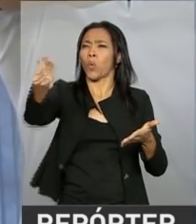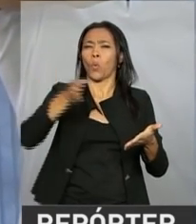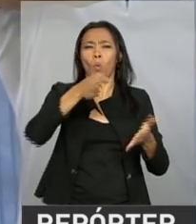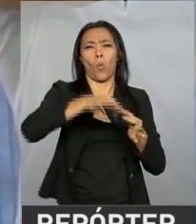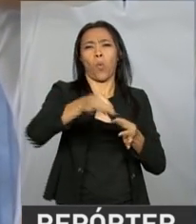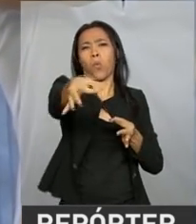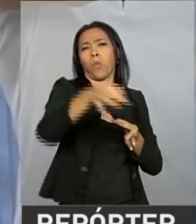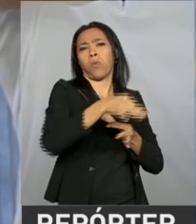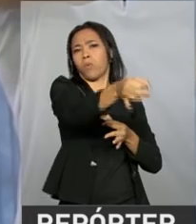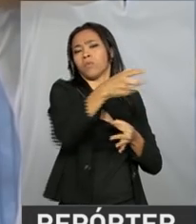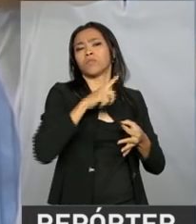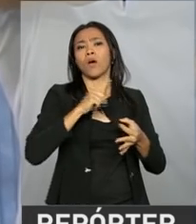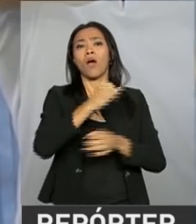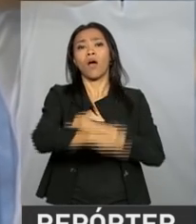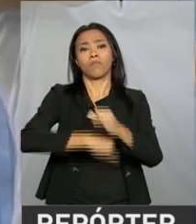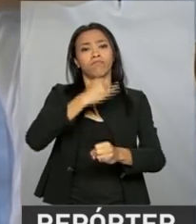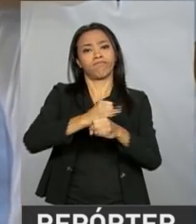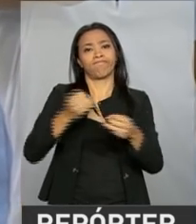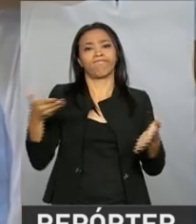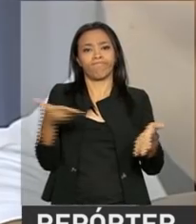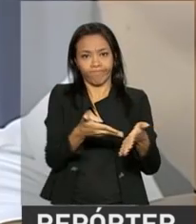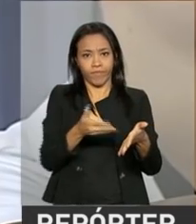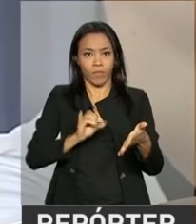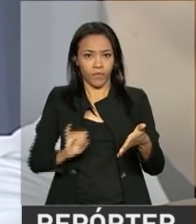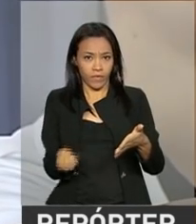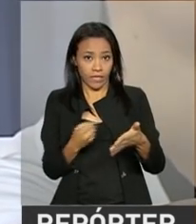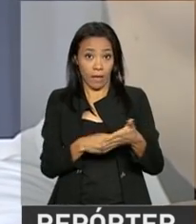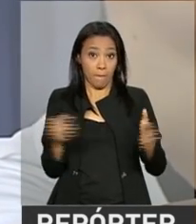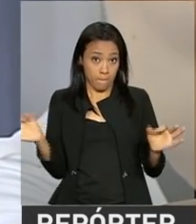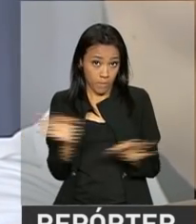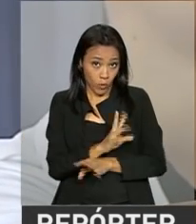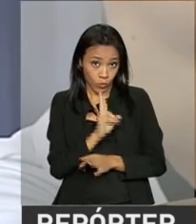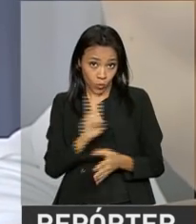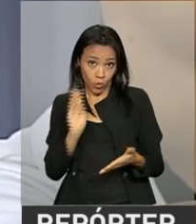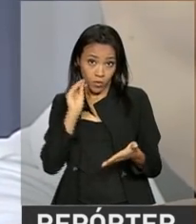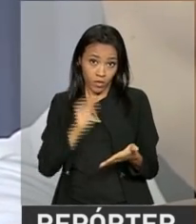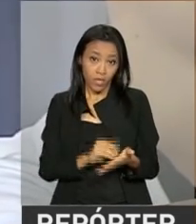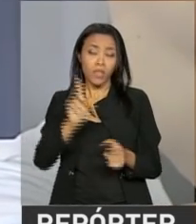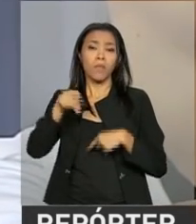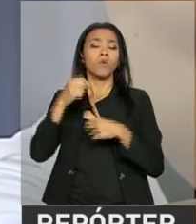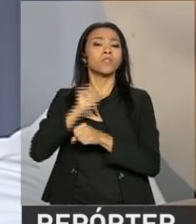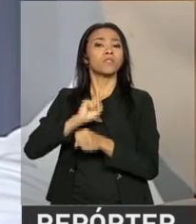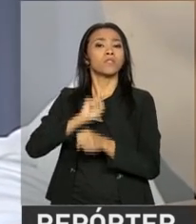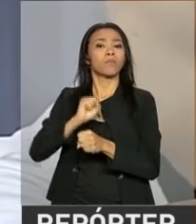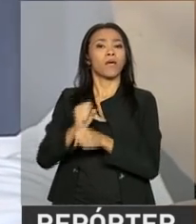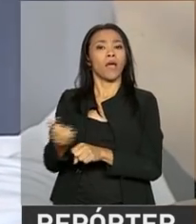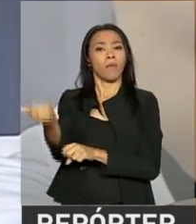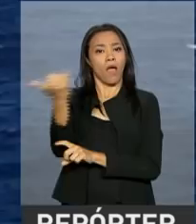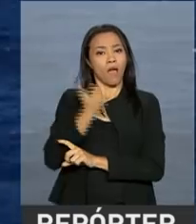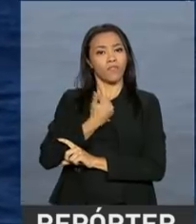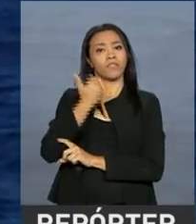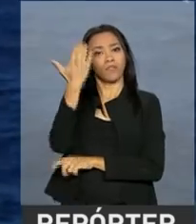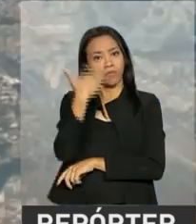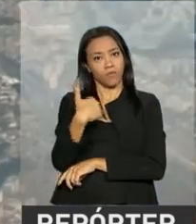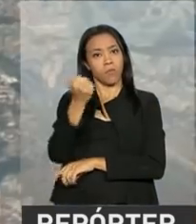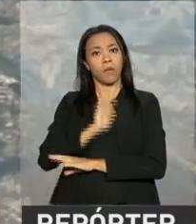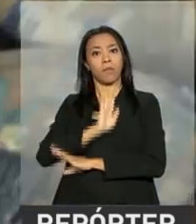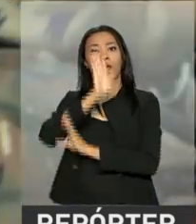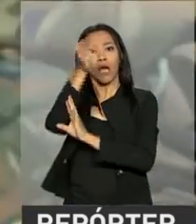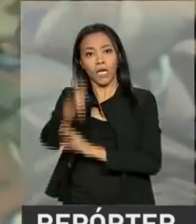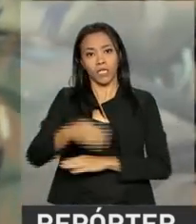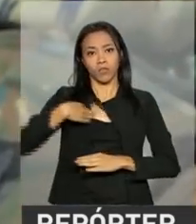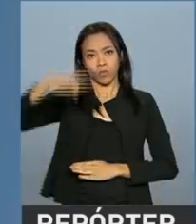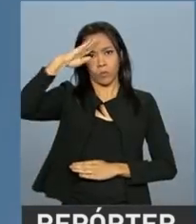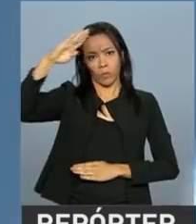até as juntas de serviço militar após o alistamento o jovem será informado sobre a data de apresentação no quartel onde